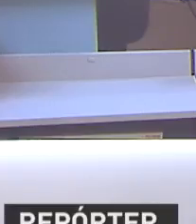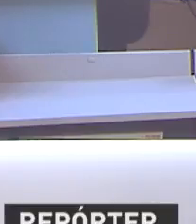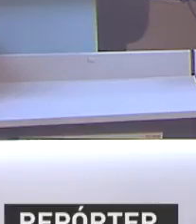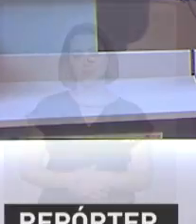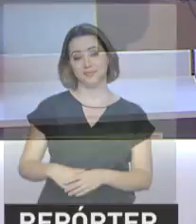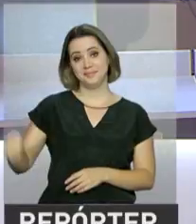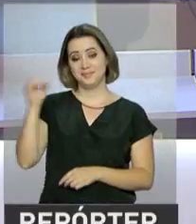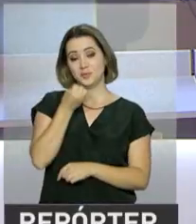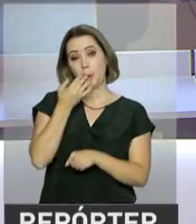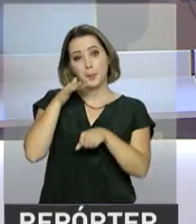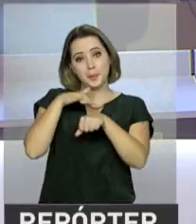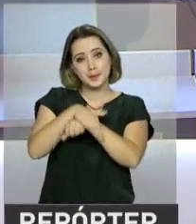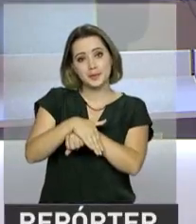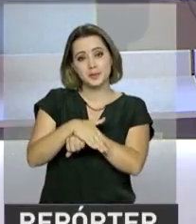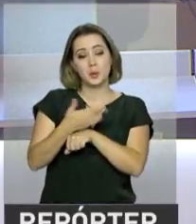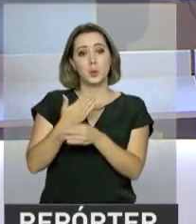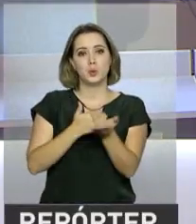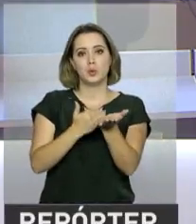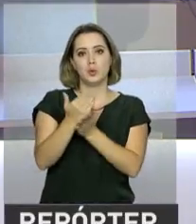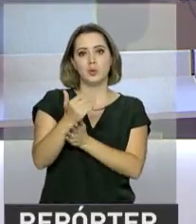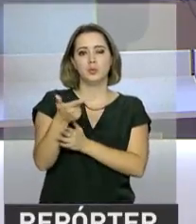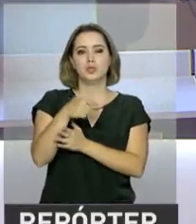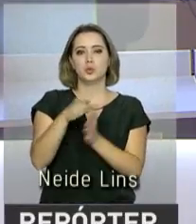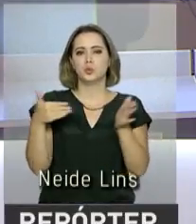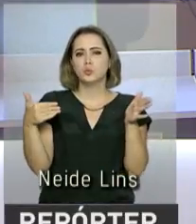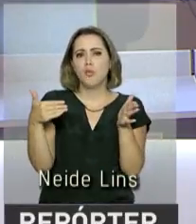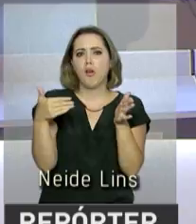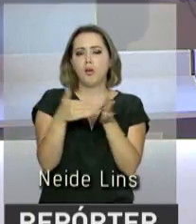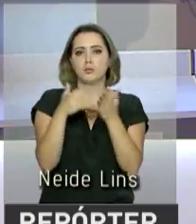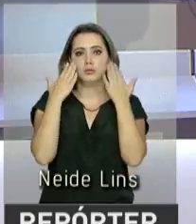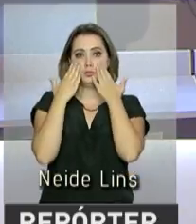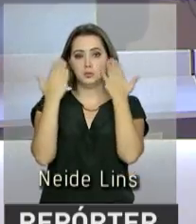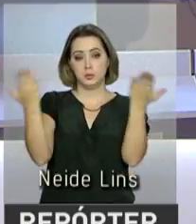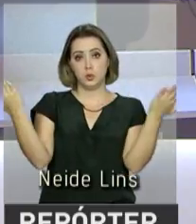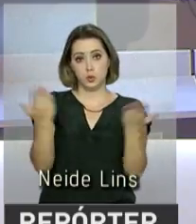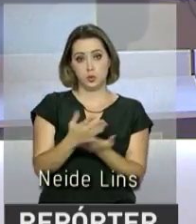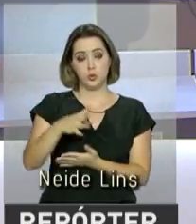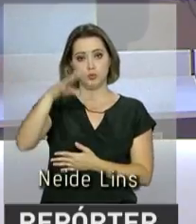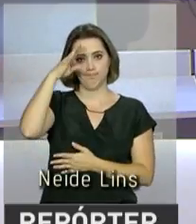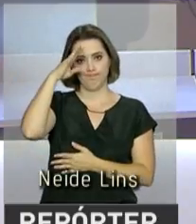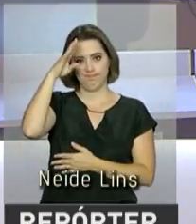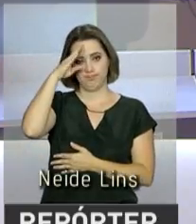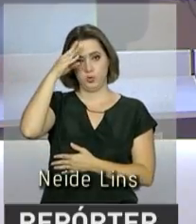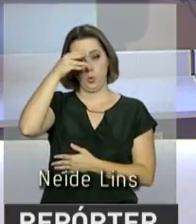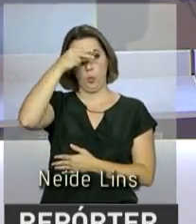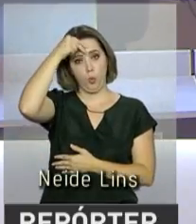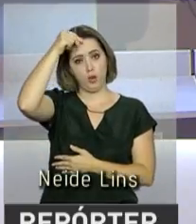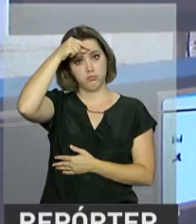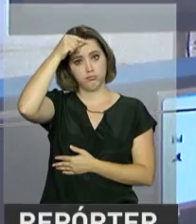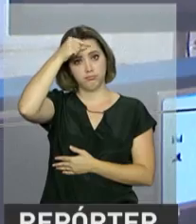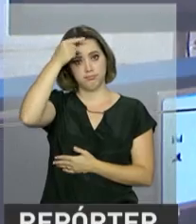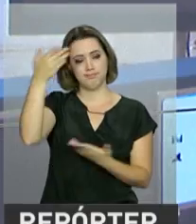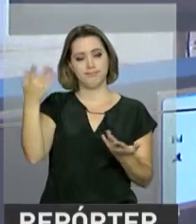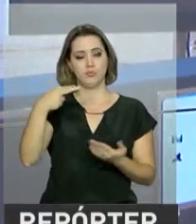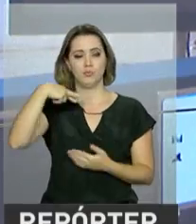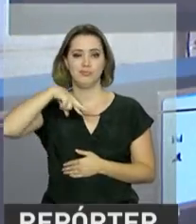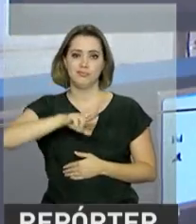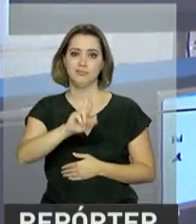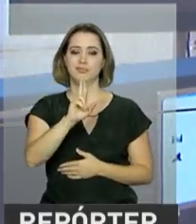olá boa noite começa agora a última edição desta quarta feira de cinzas do repórter e nbr